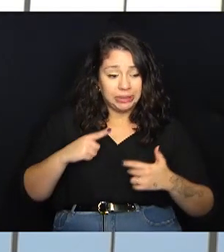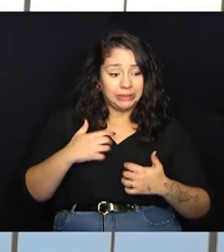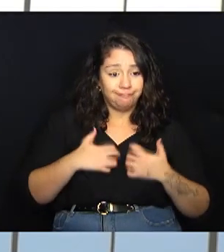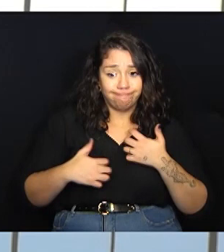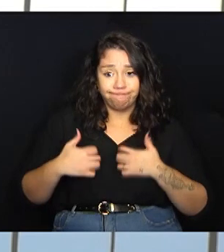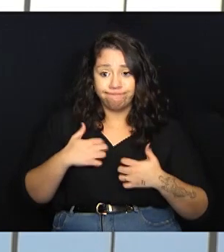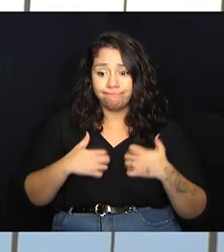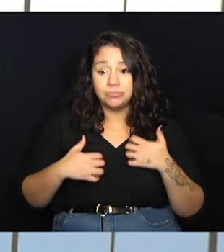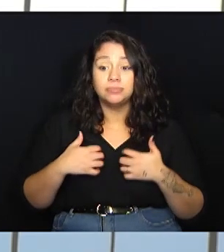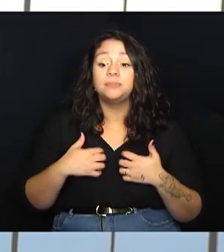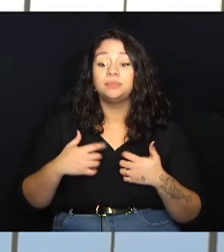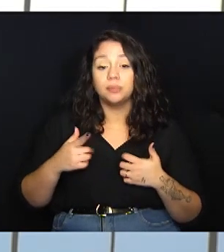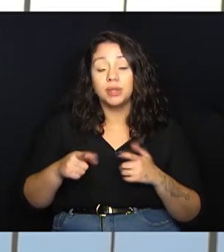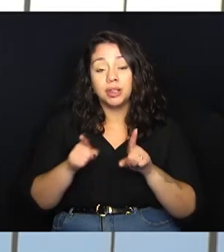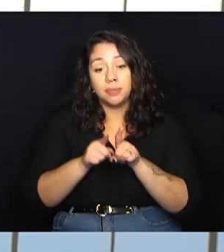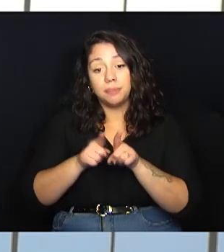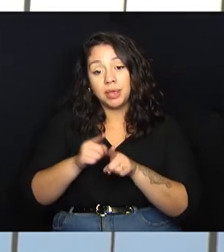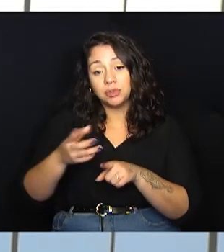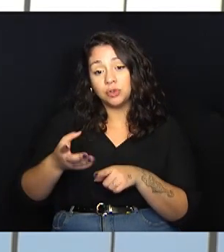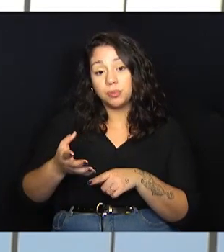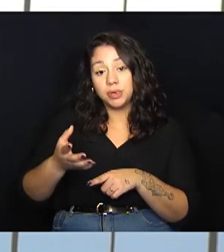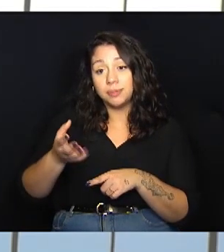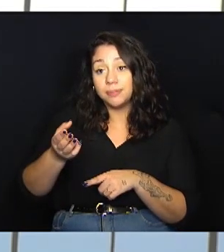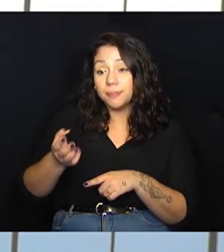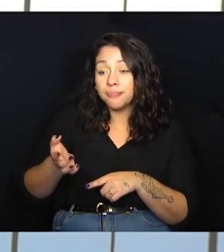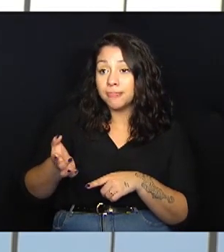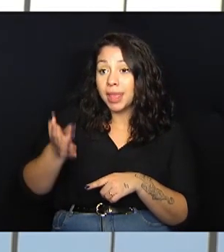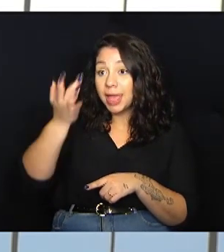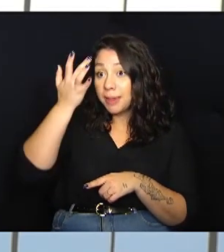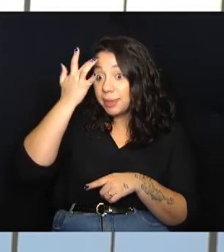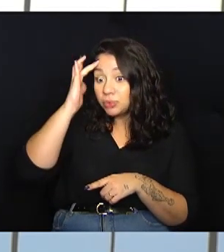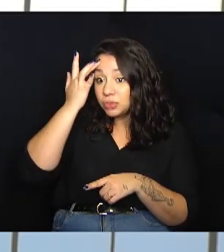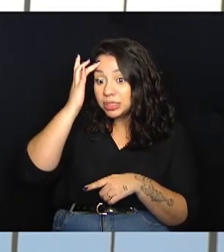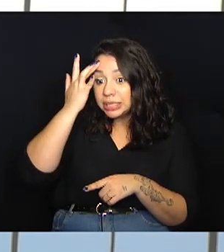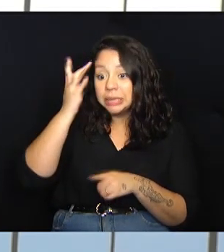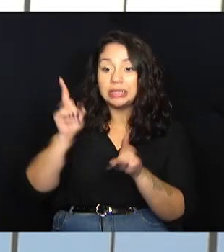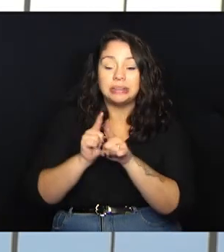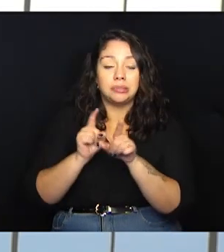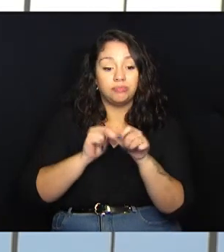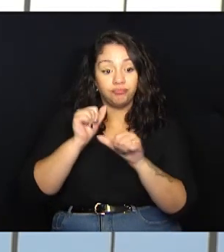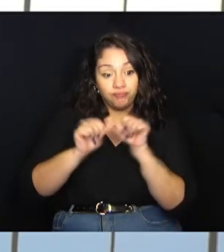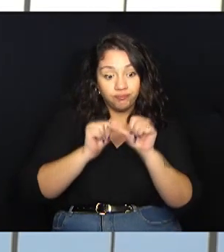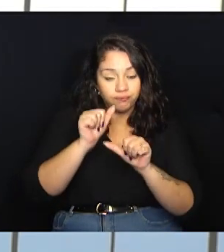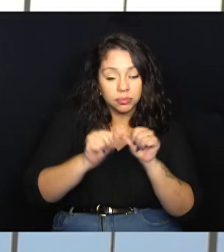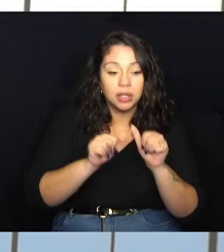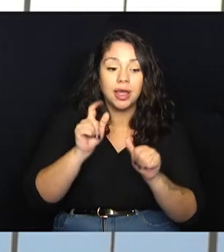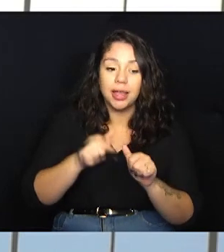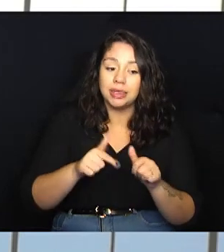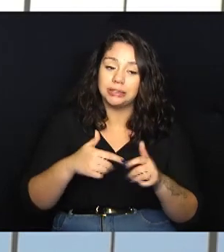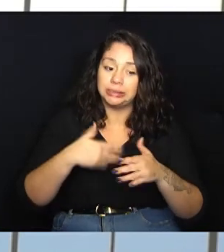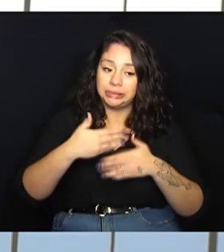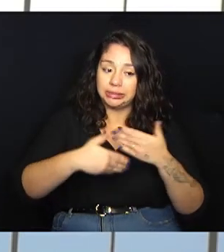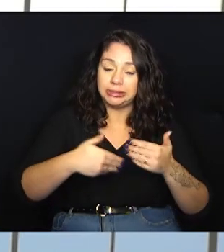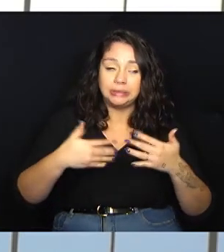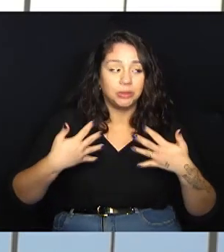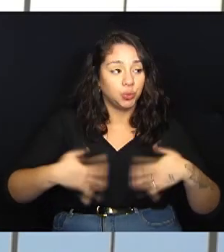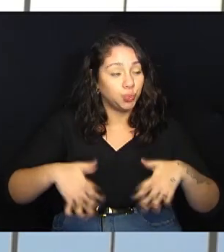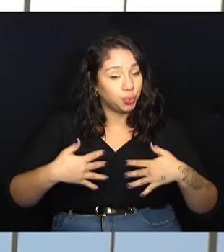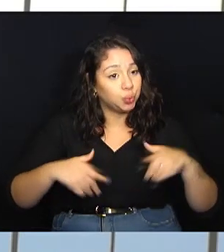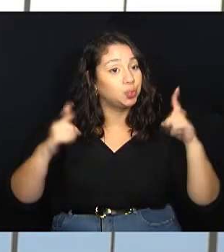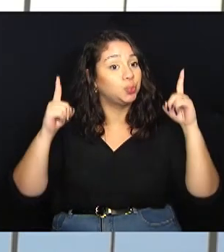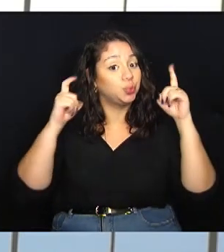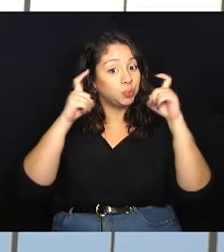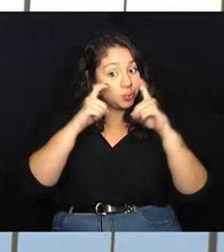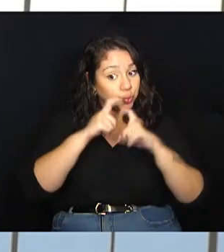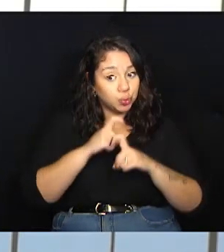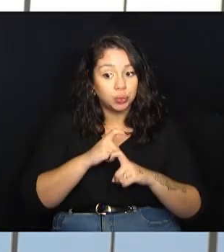questão desse amadurecimento, da independência, da autonomia, ele é um processo muito doloroso, né? Então, exemplos